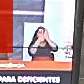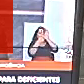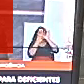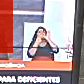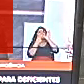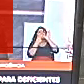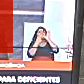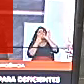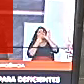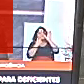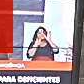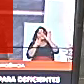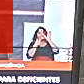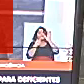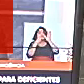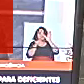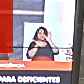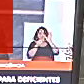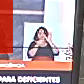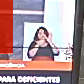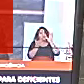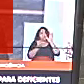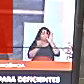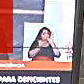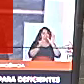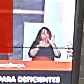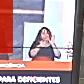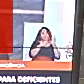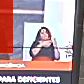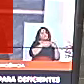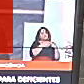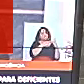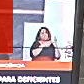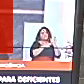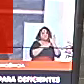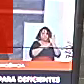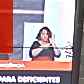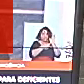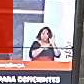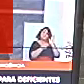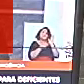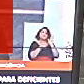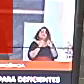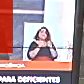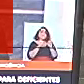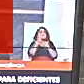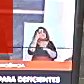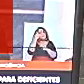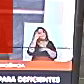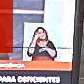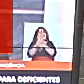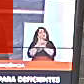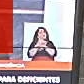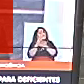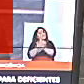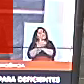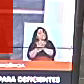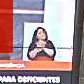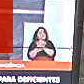isso ao sindicato. Então, a gente se coloca à disposição para pensar alternativas, conversar dentro do Estado, a gente já